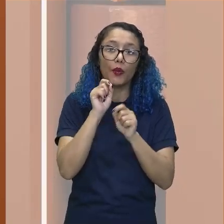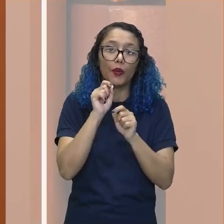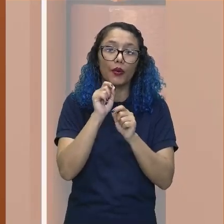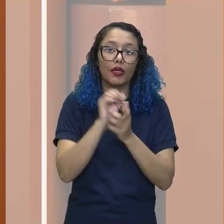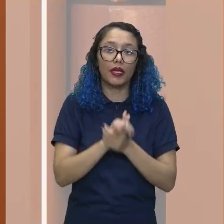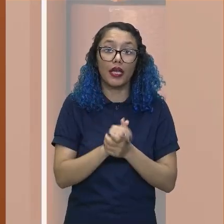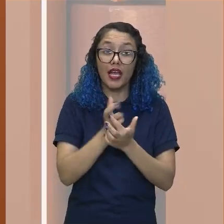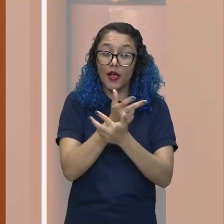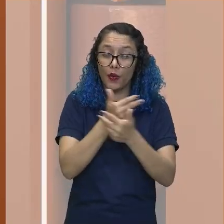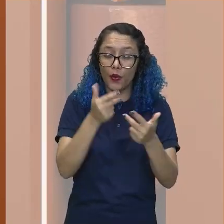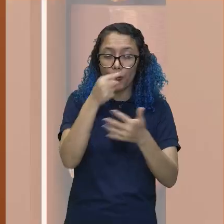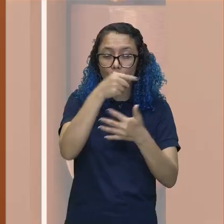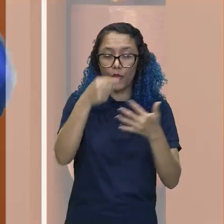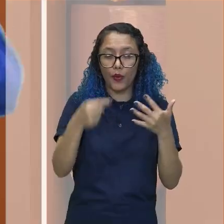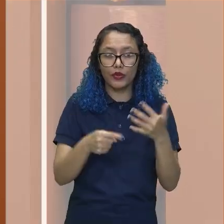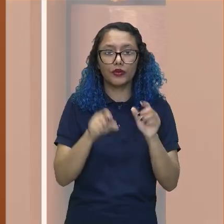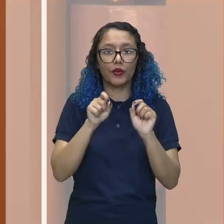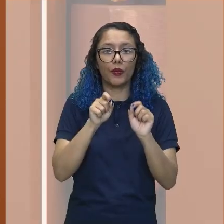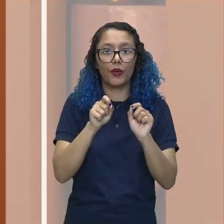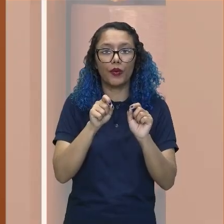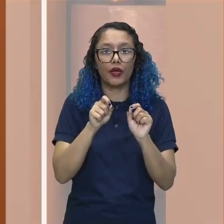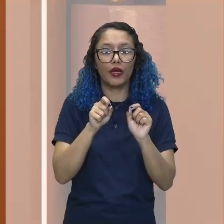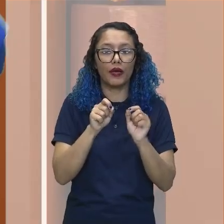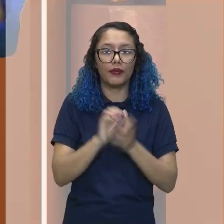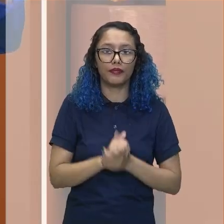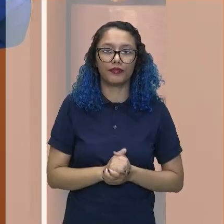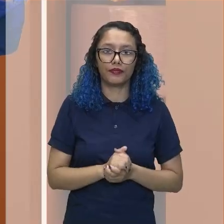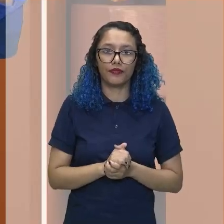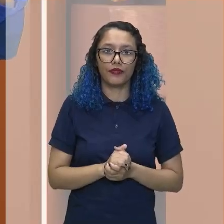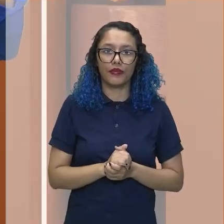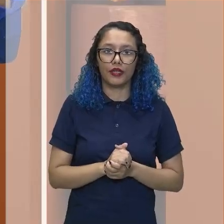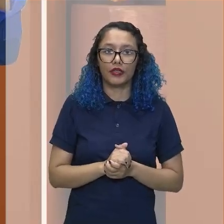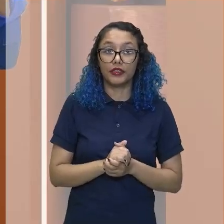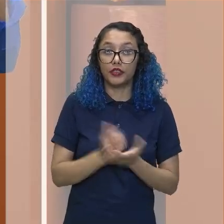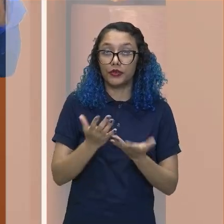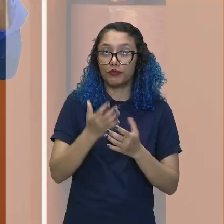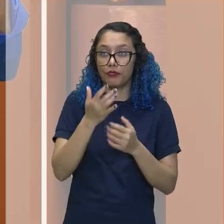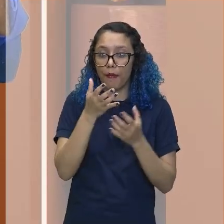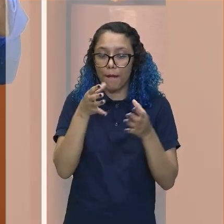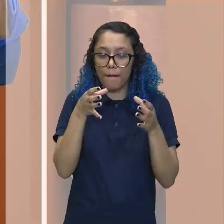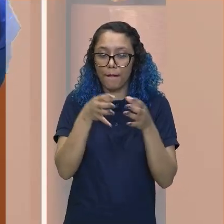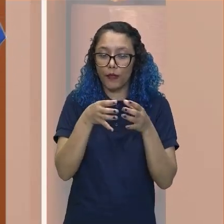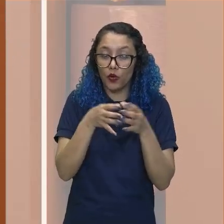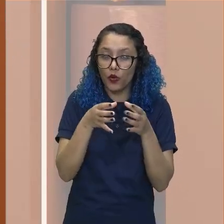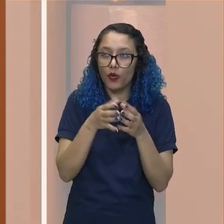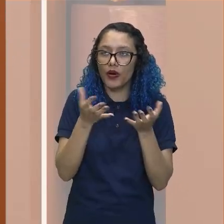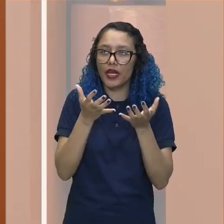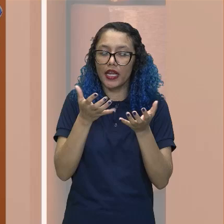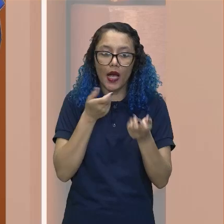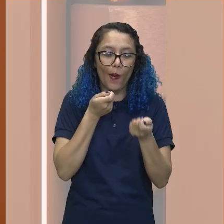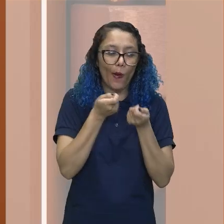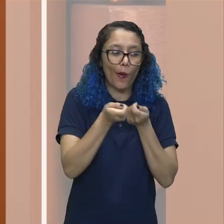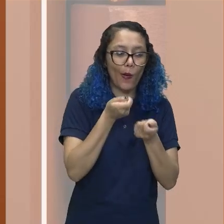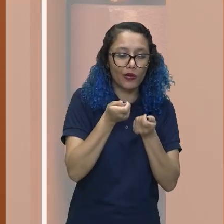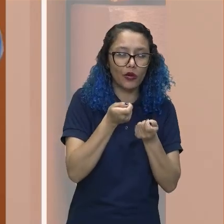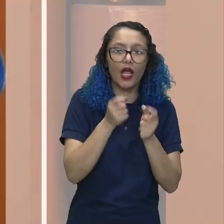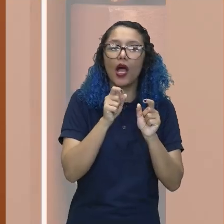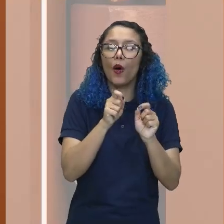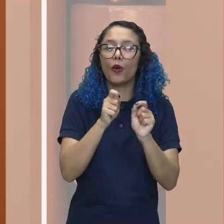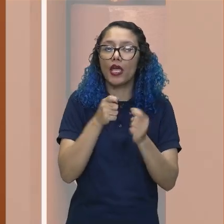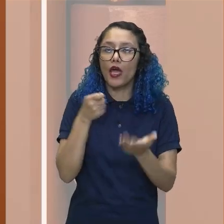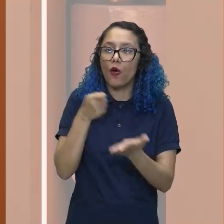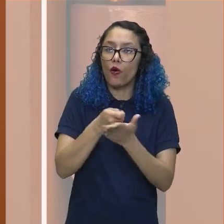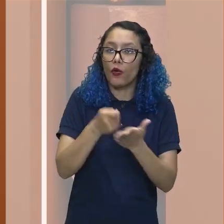quê? Criações, né? De quem queria nos dominar. E aí eles impuseram